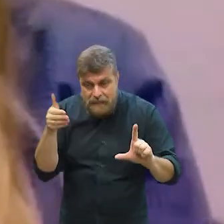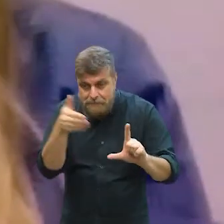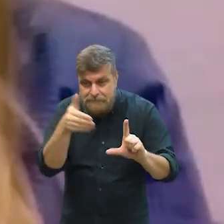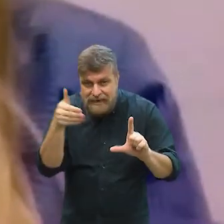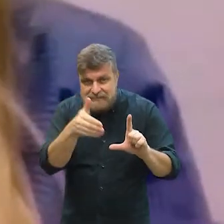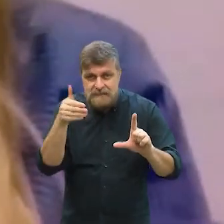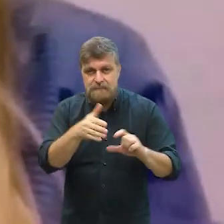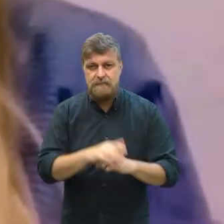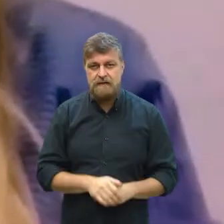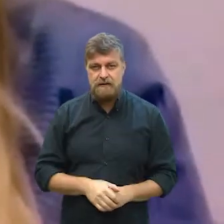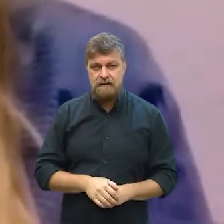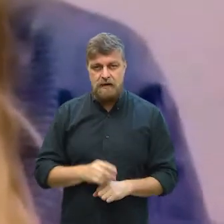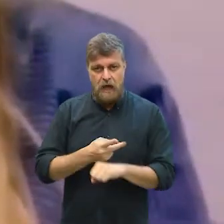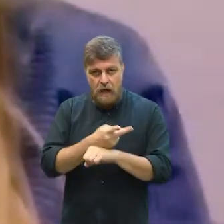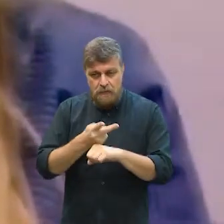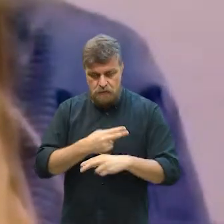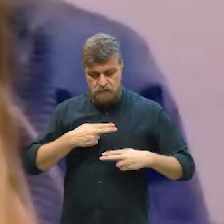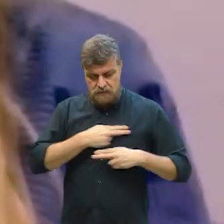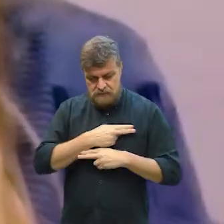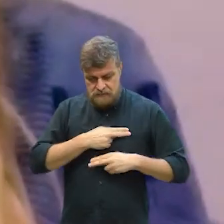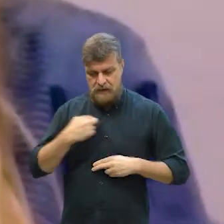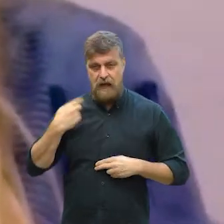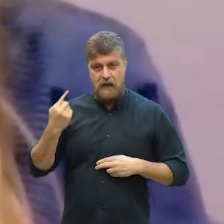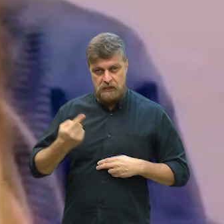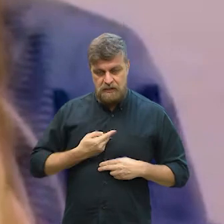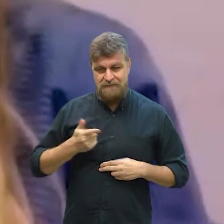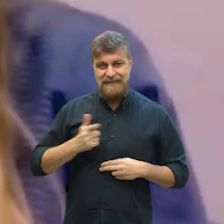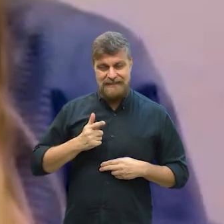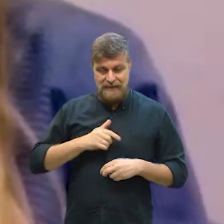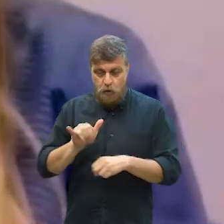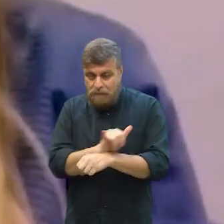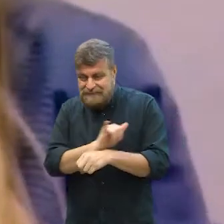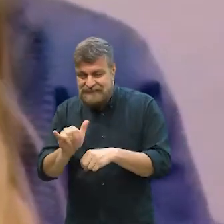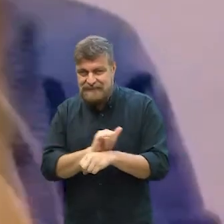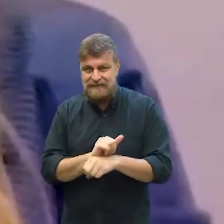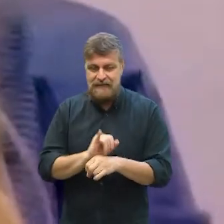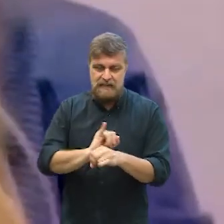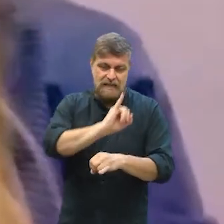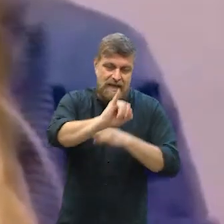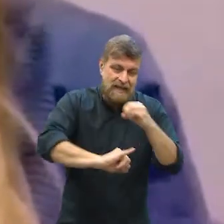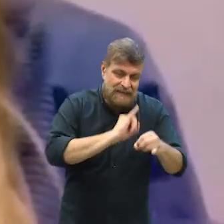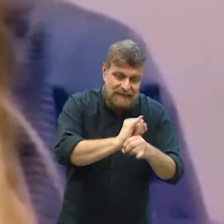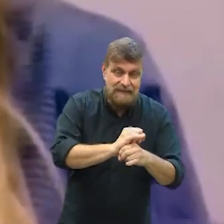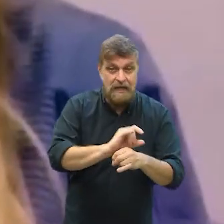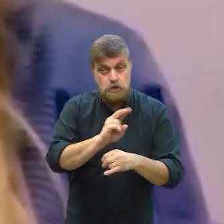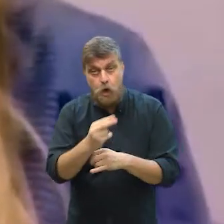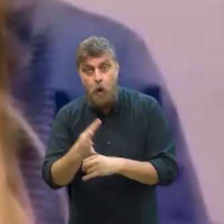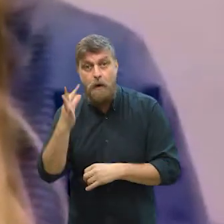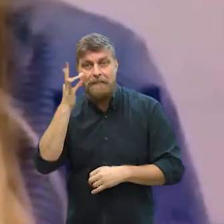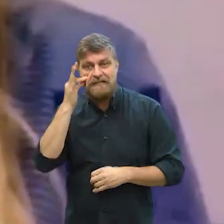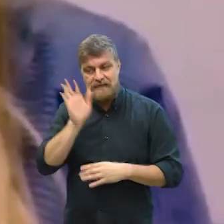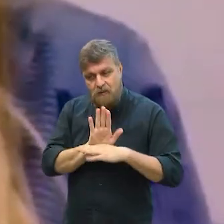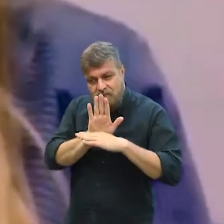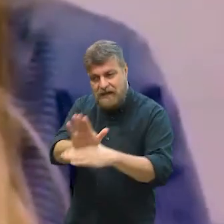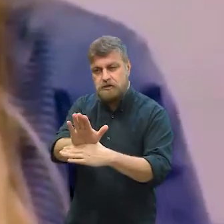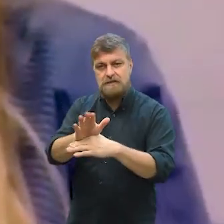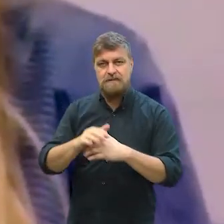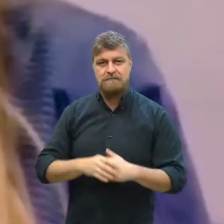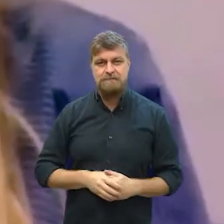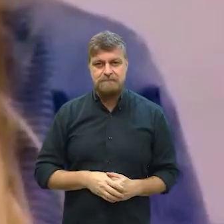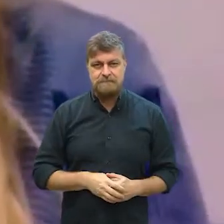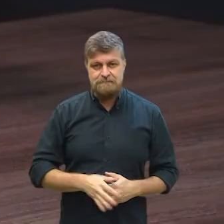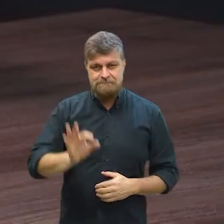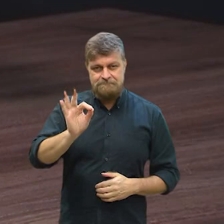participar. Então, pessoal, basta nos procurar, certamente o Sebrae vai ter algum canal digital ou presencial que atenderá a sua